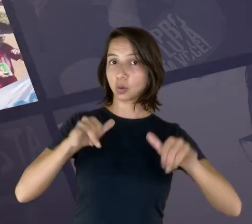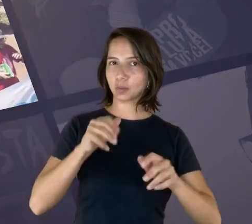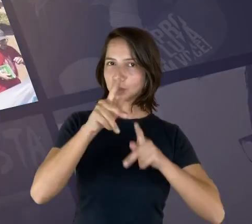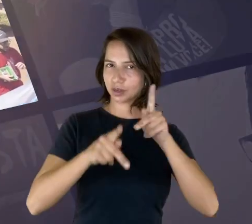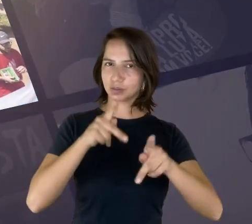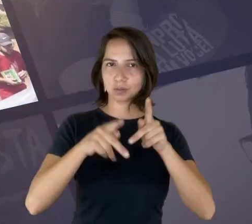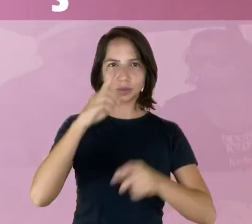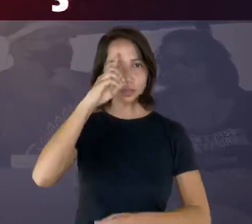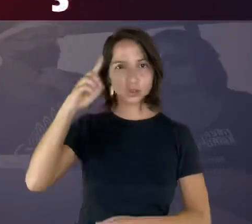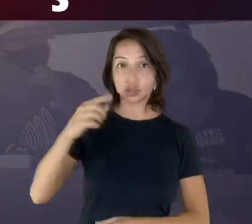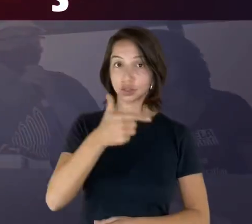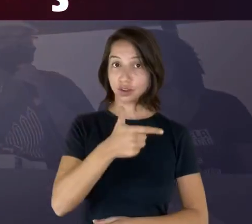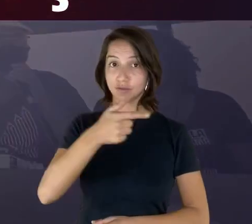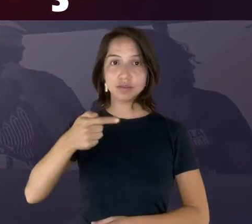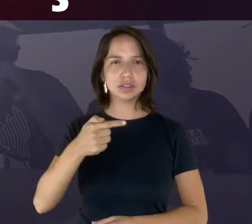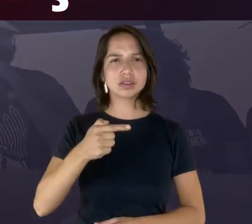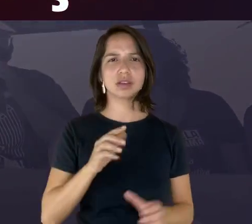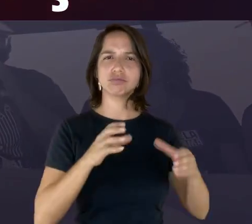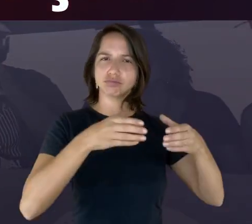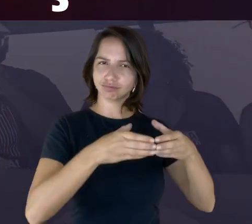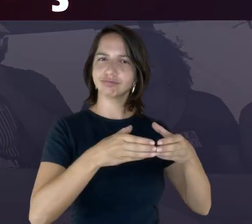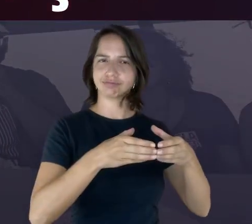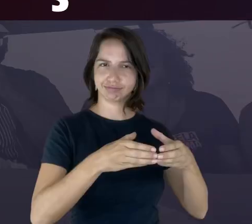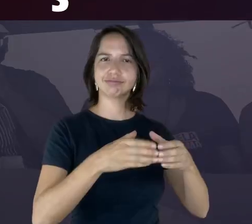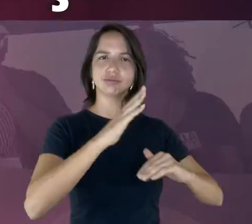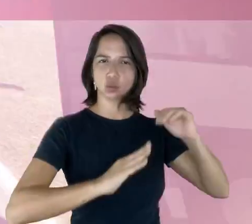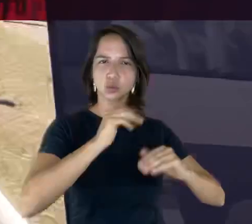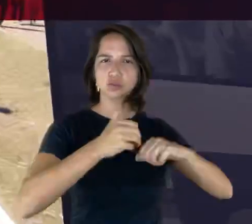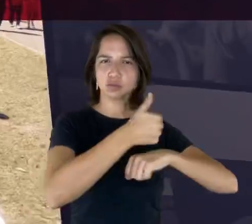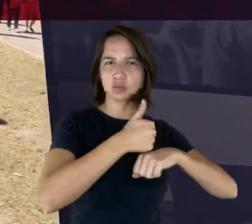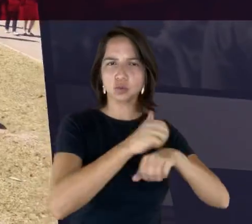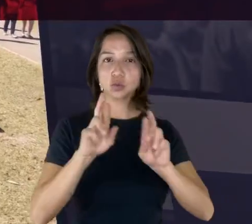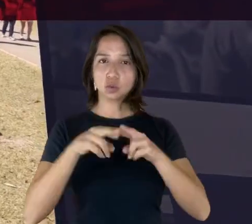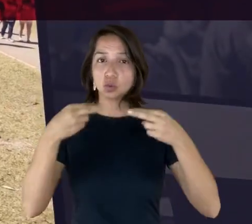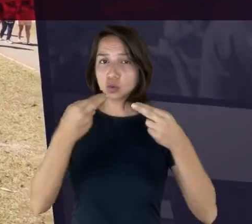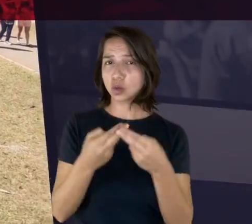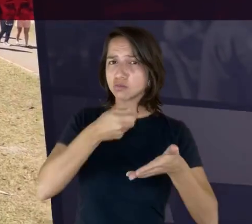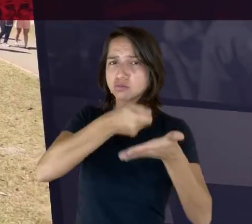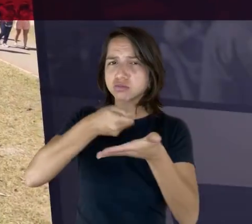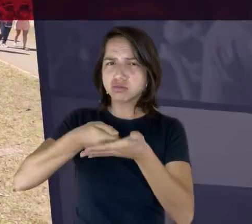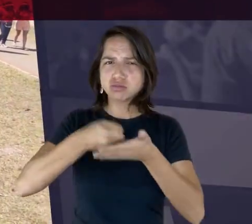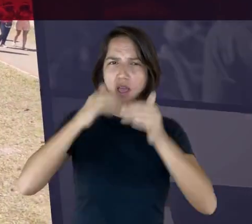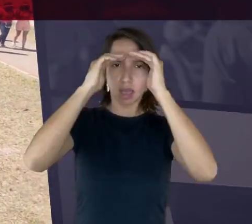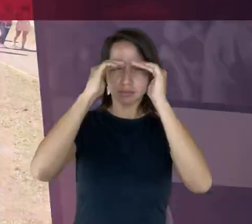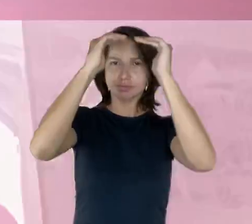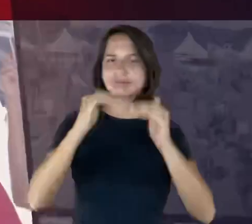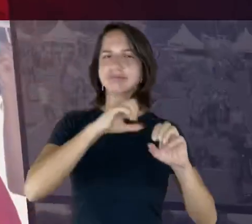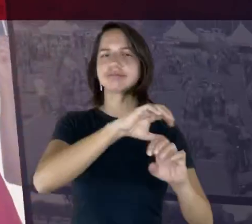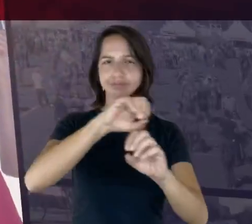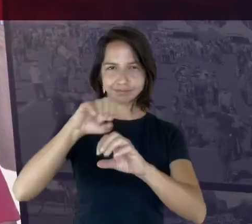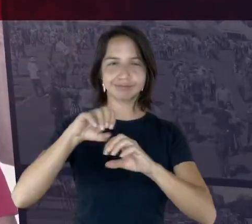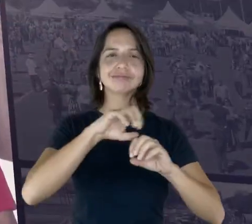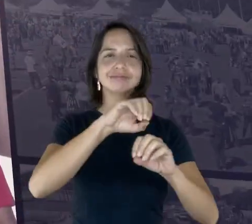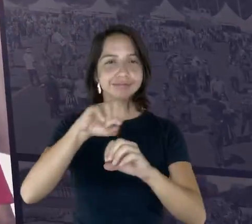comunicado à população. No último dia 27, a categoria da educação se reuniu para manifestar insatisfação e exigir